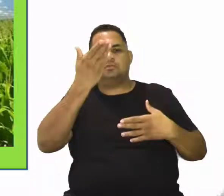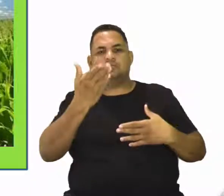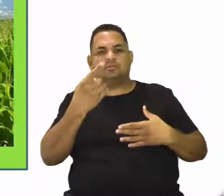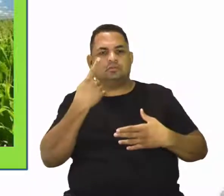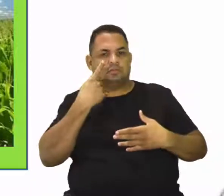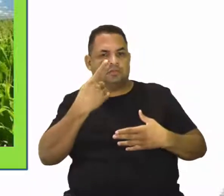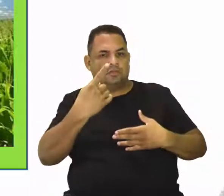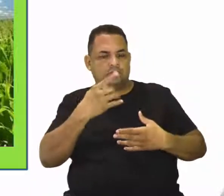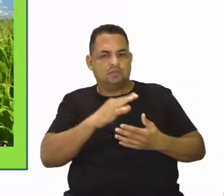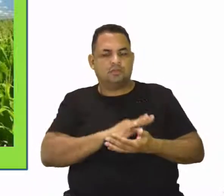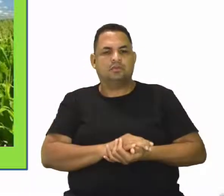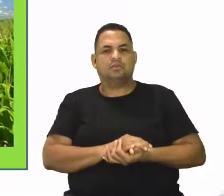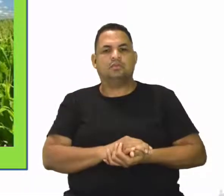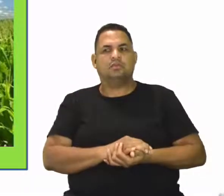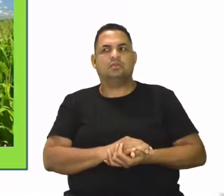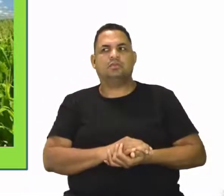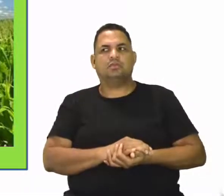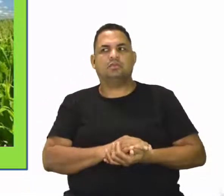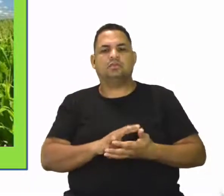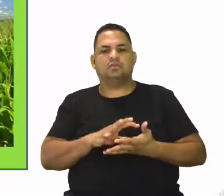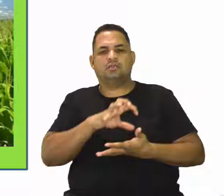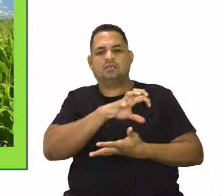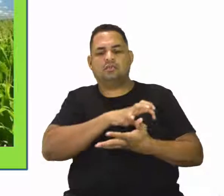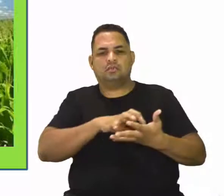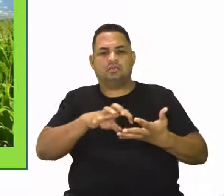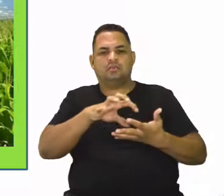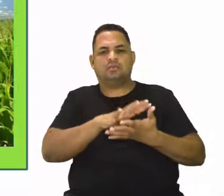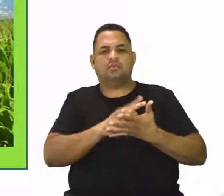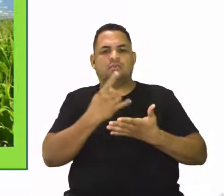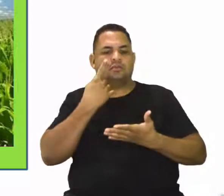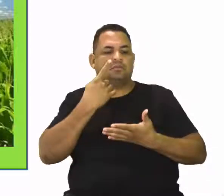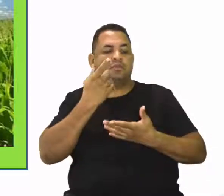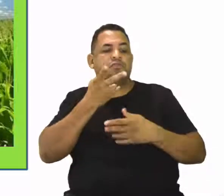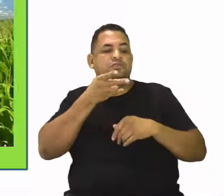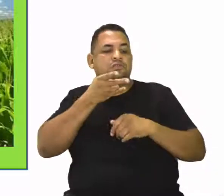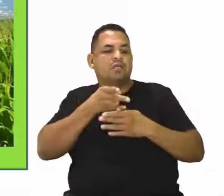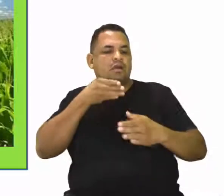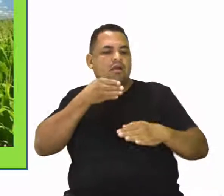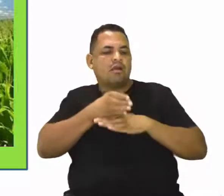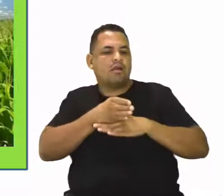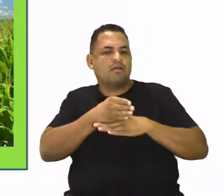para revolucionar, ela vai direto àquilo que ela está procurando.